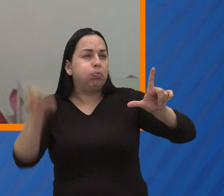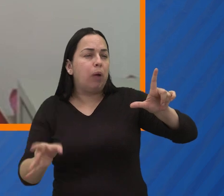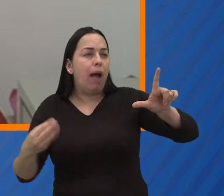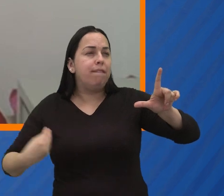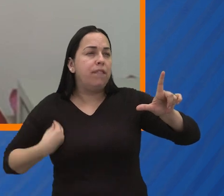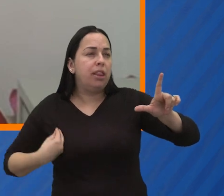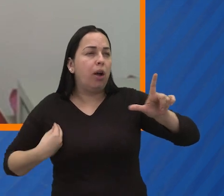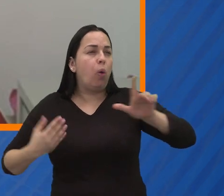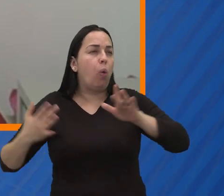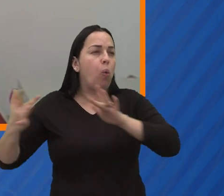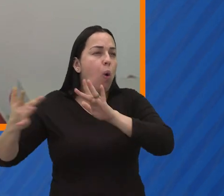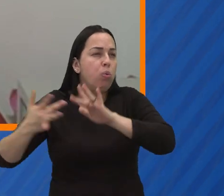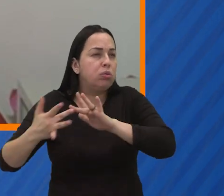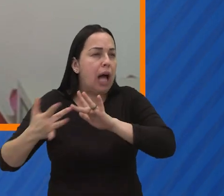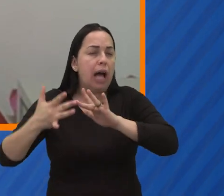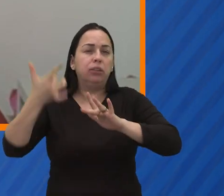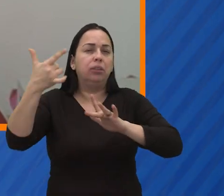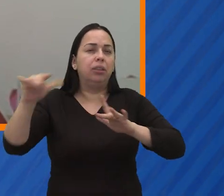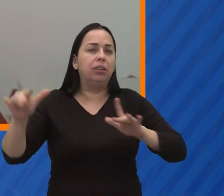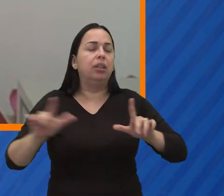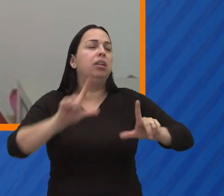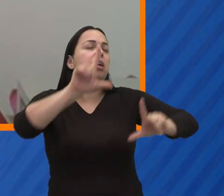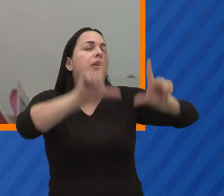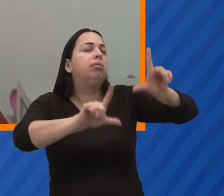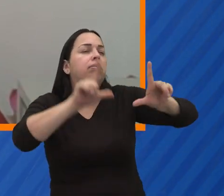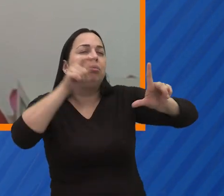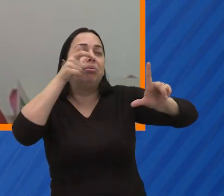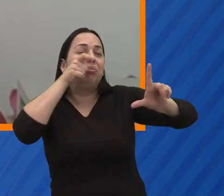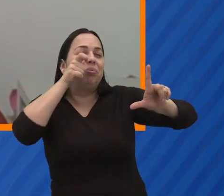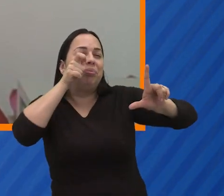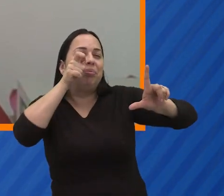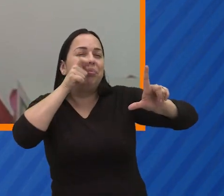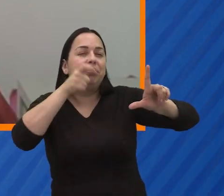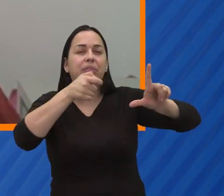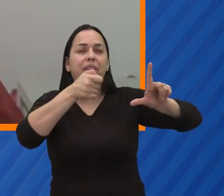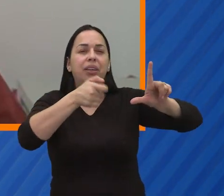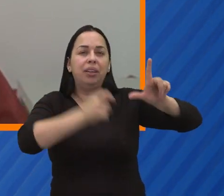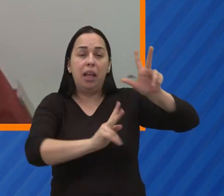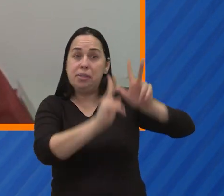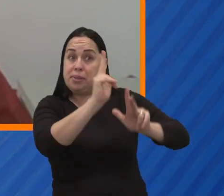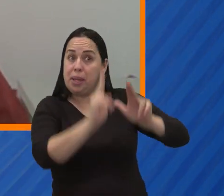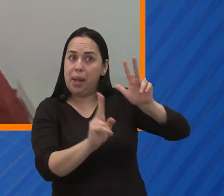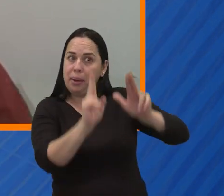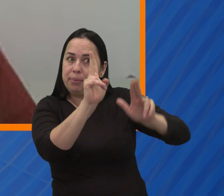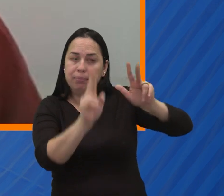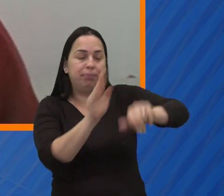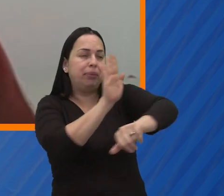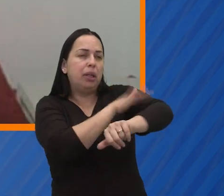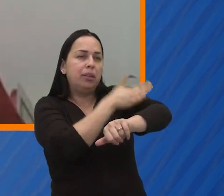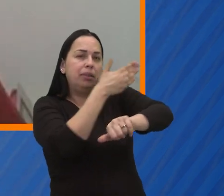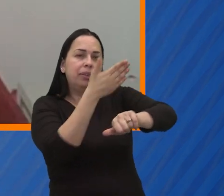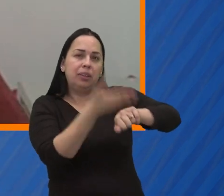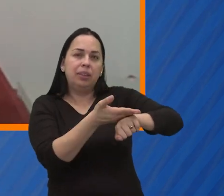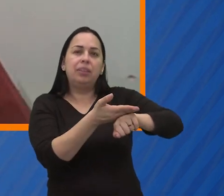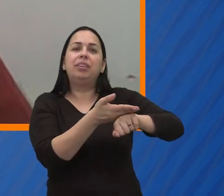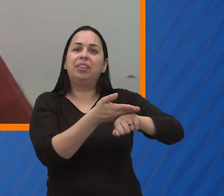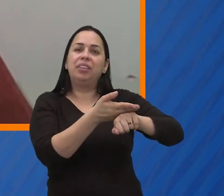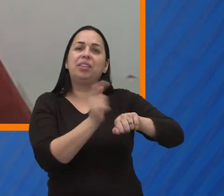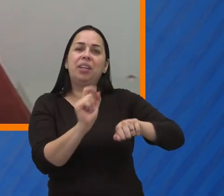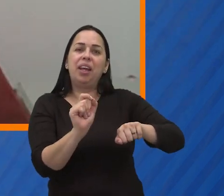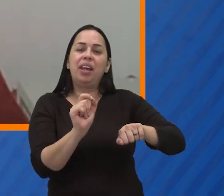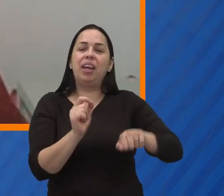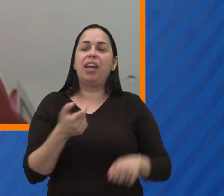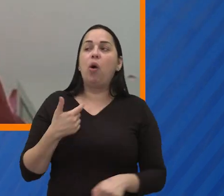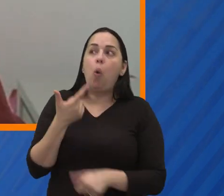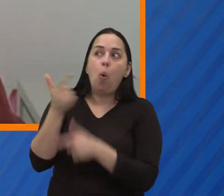de ter uma vida social, se eu estou ficando tempo demais assistindo séries, eu vou estar